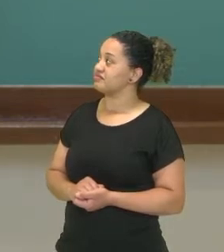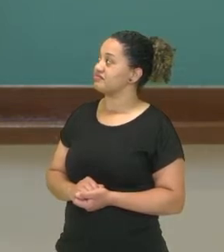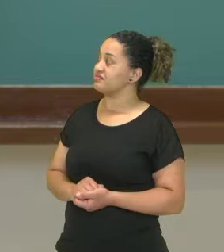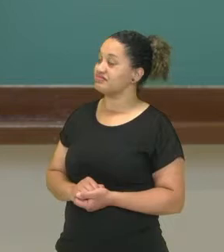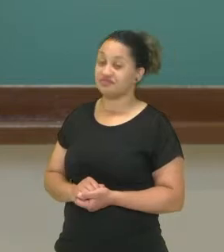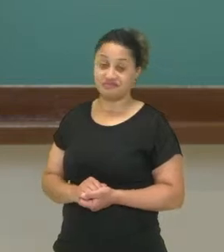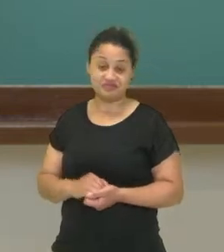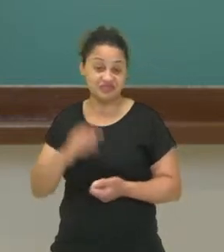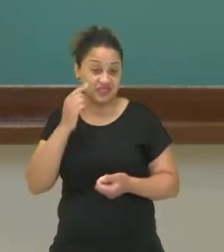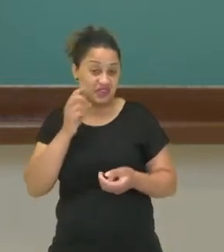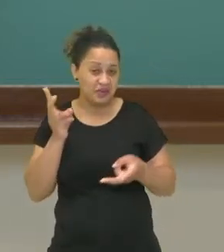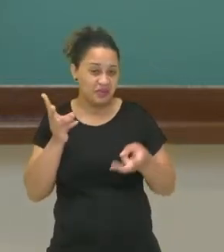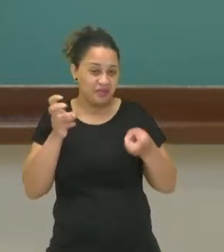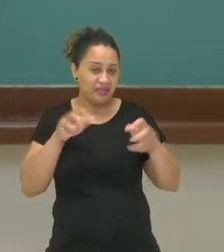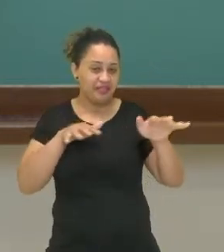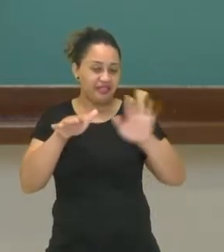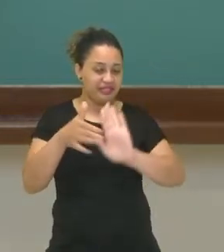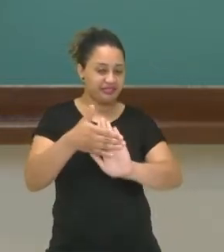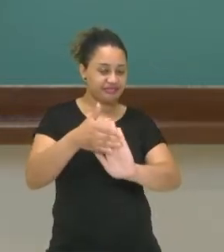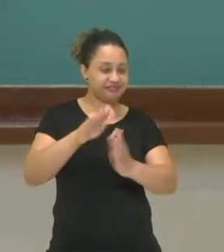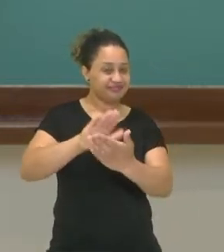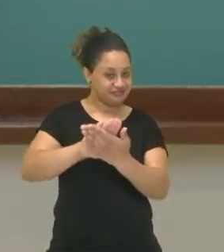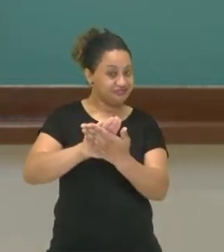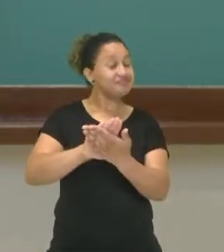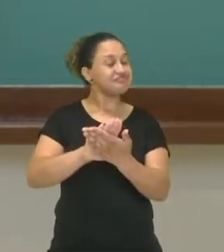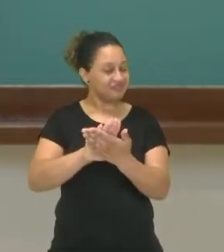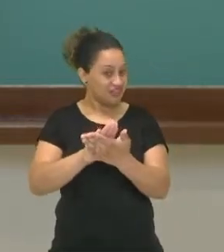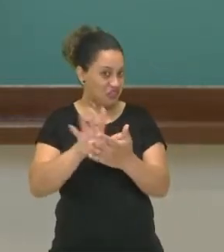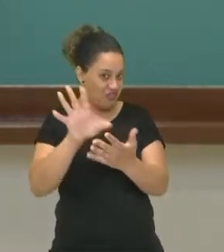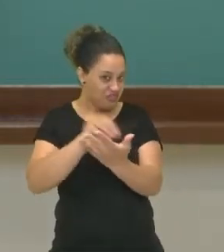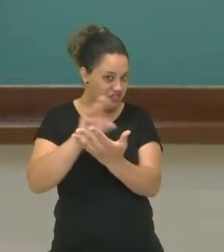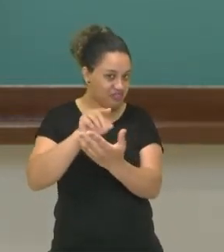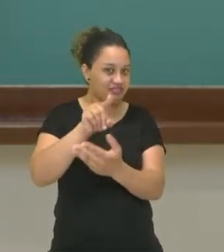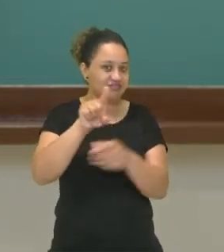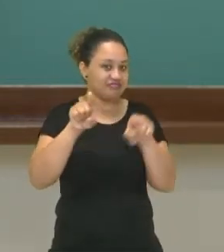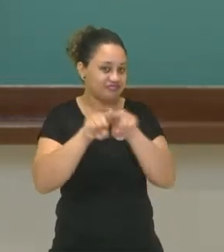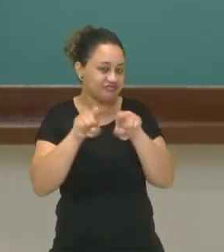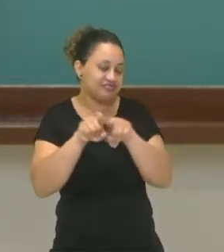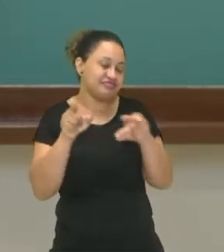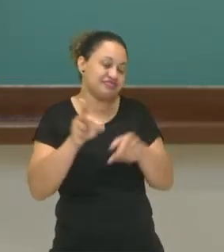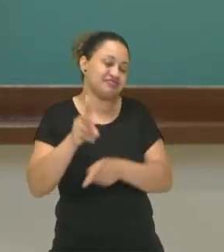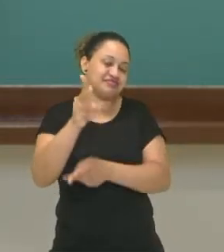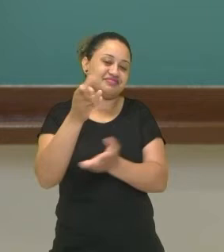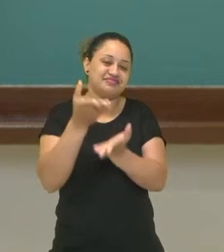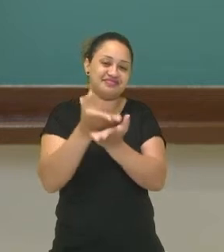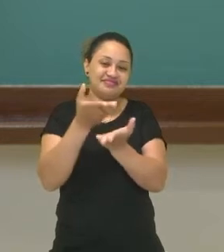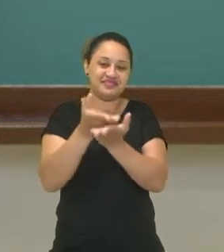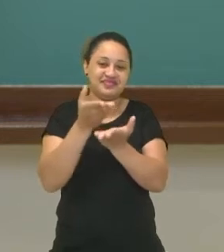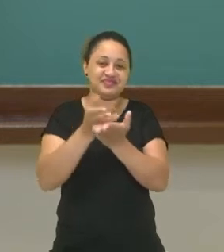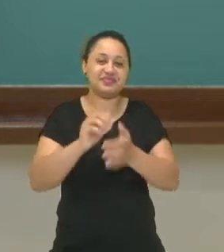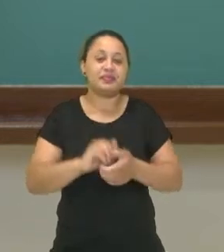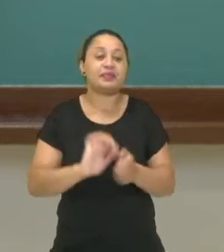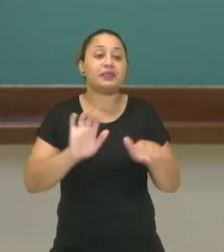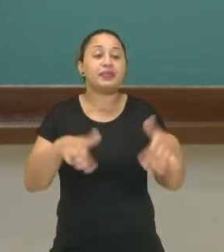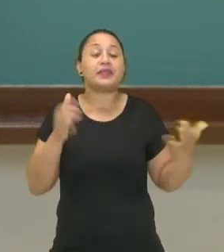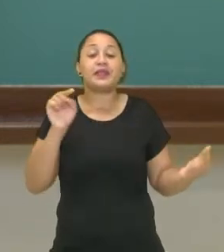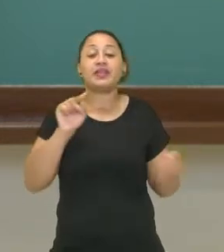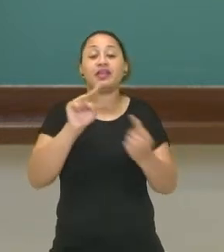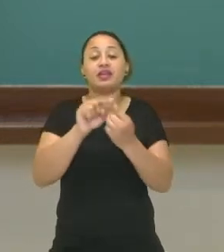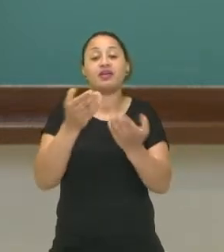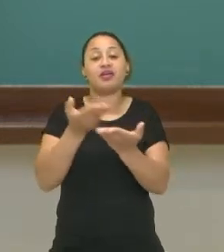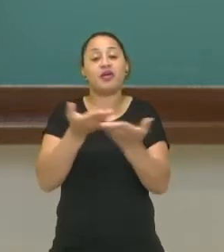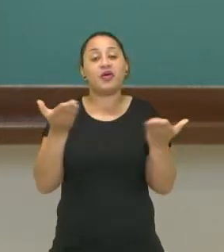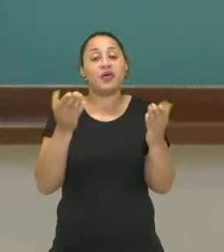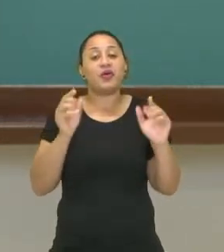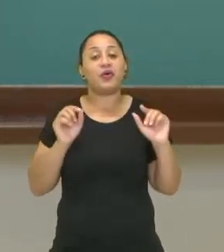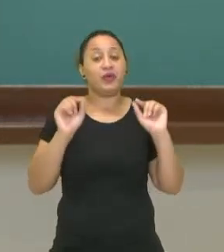Muito bem. Vamos dar sequência agora na nossa aula? Então, o objetivo da aula de